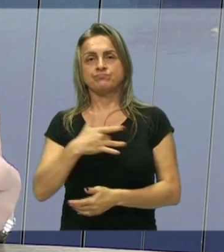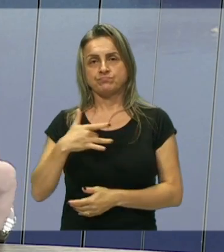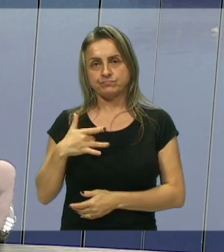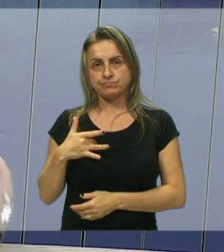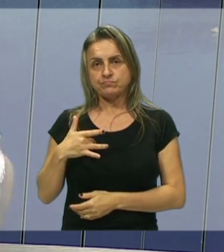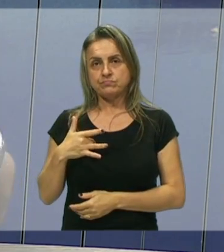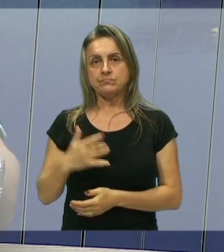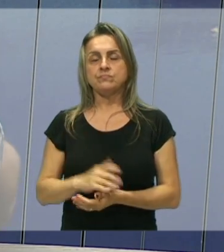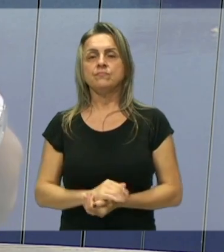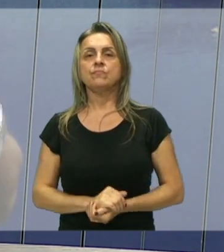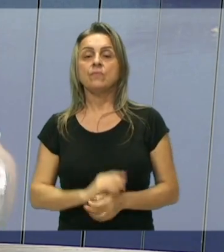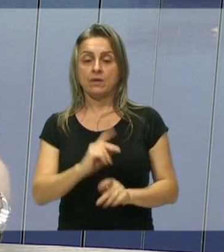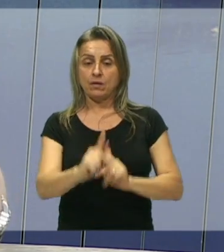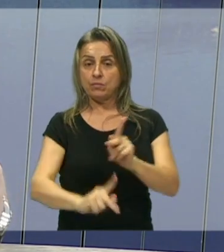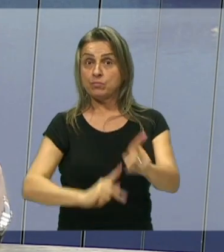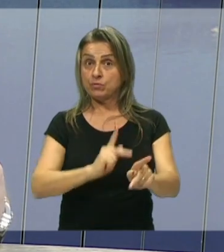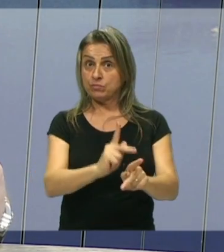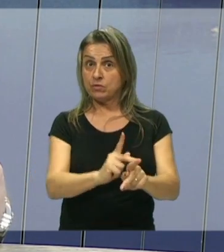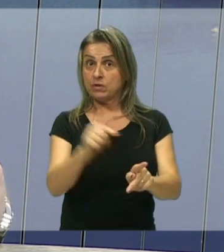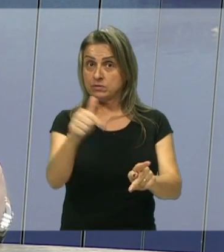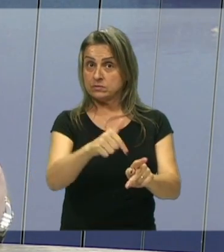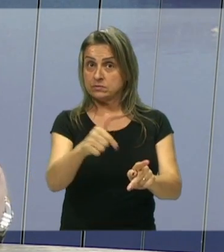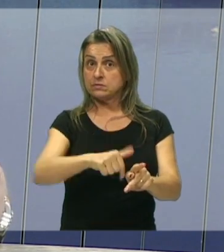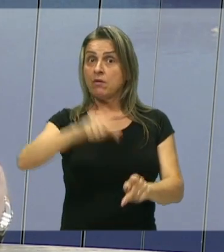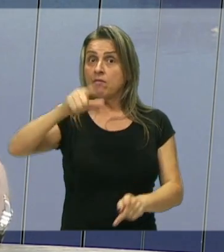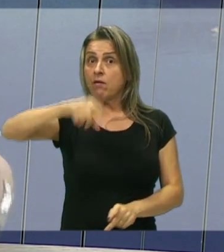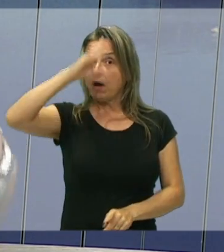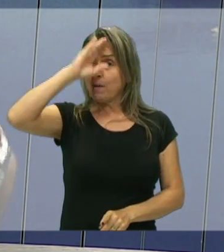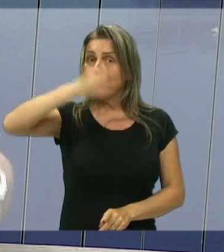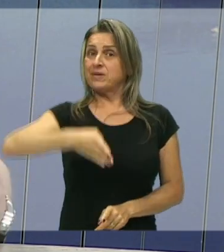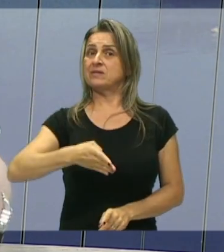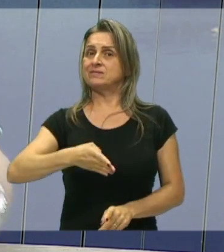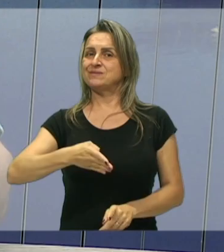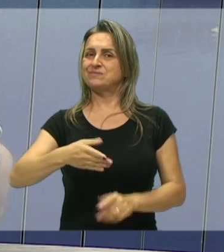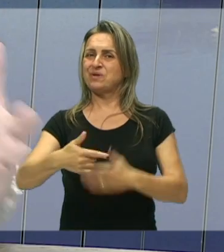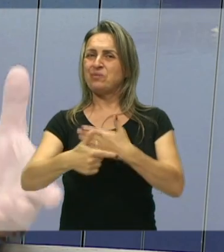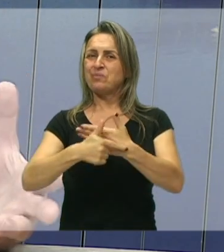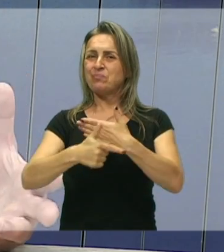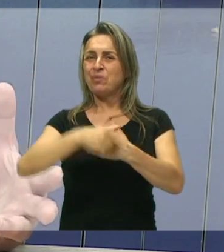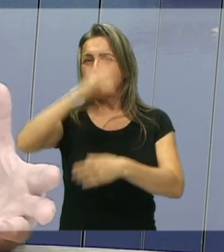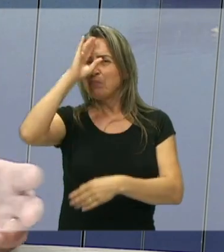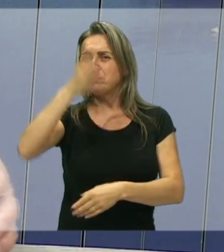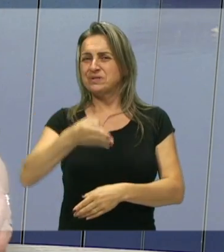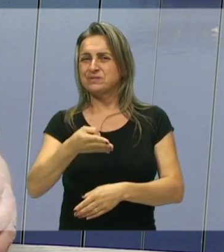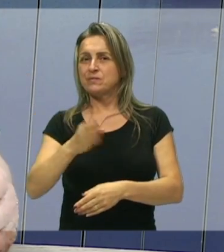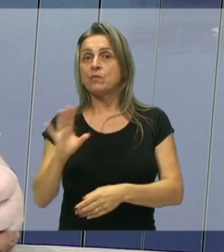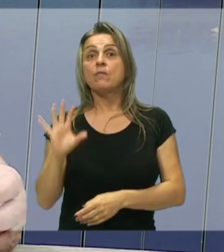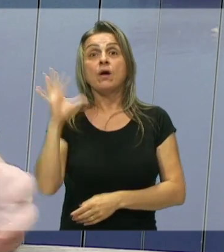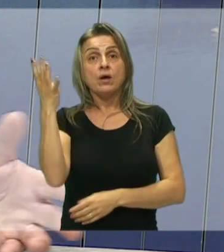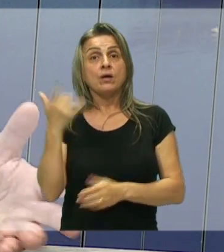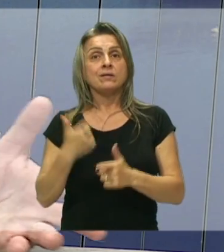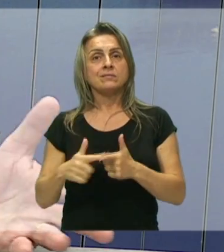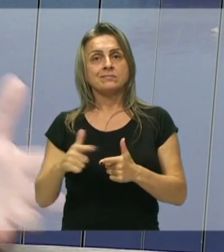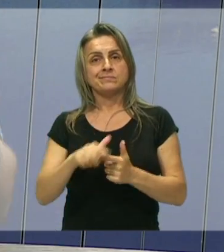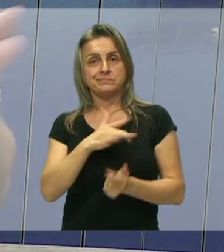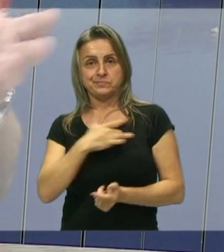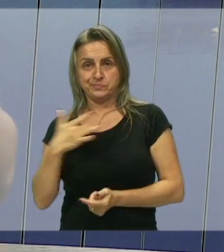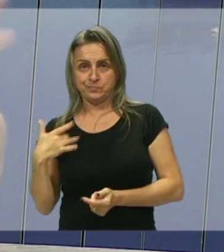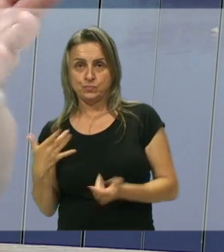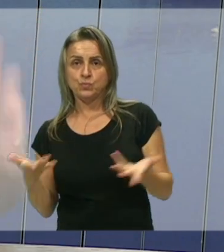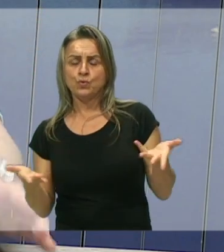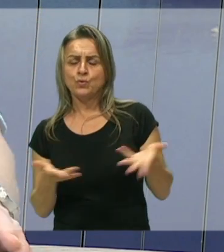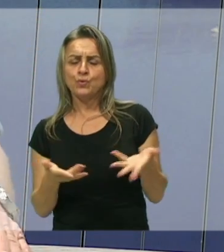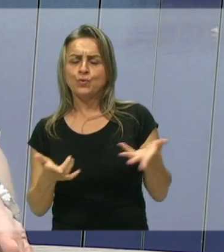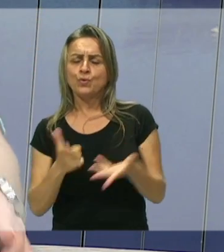ela é a peça-chave para resolver muitos problemas de saúde. Hoje nós vivemos aí um